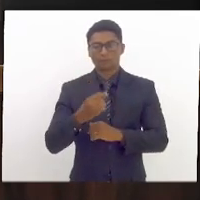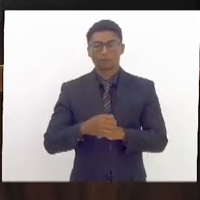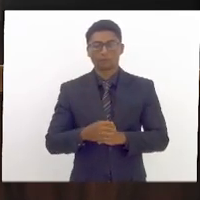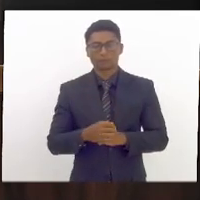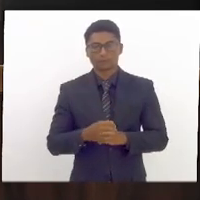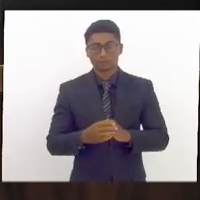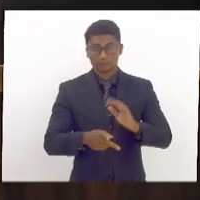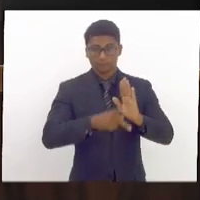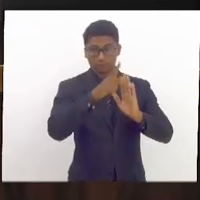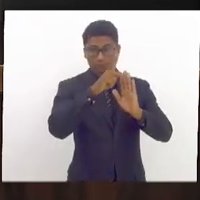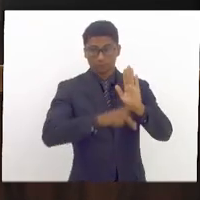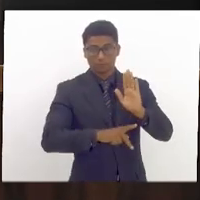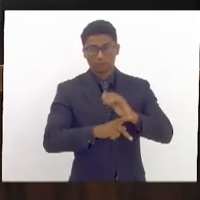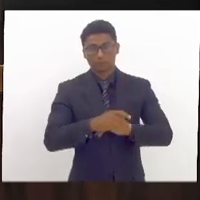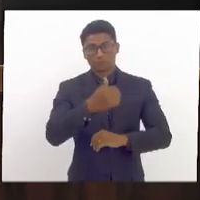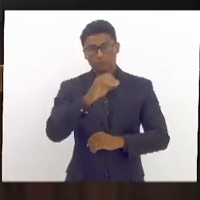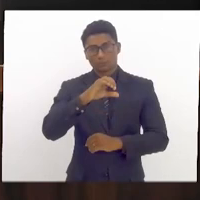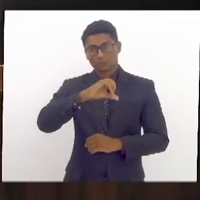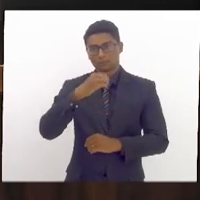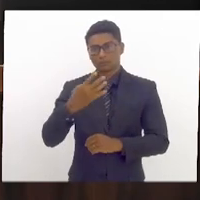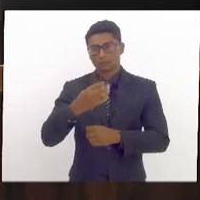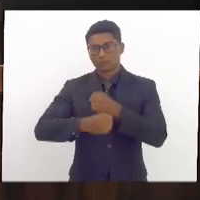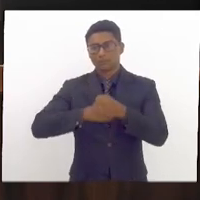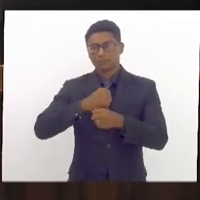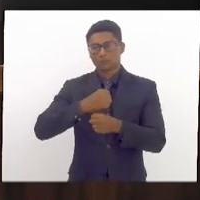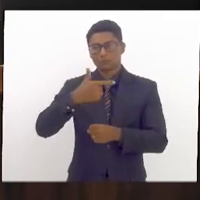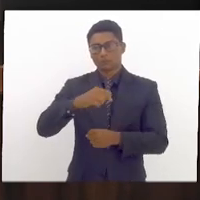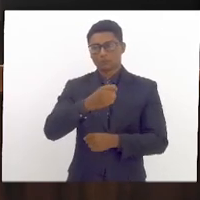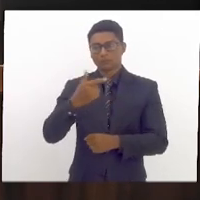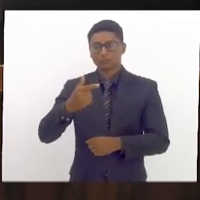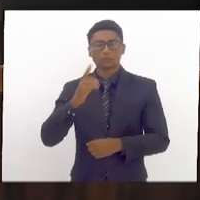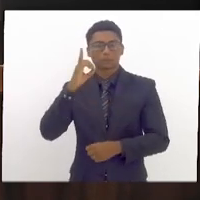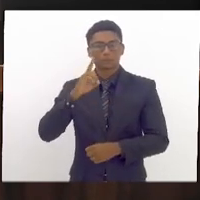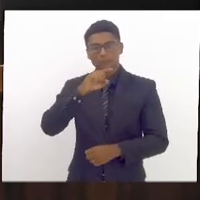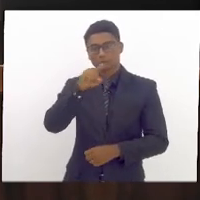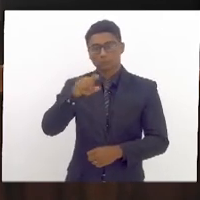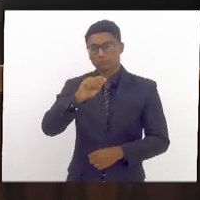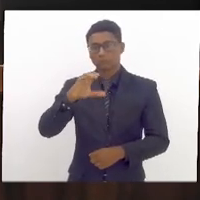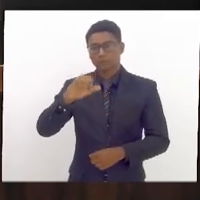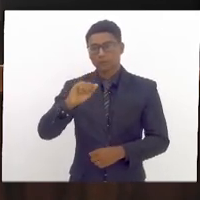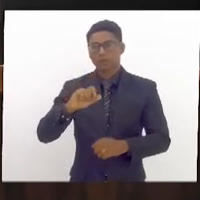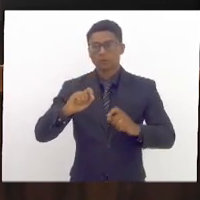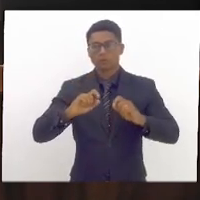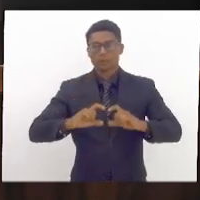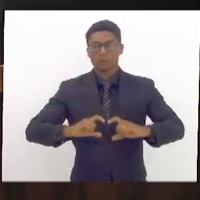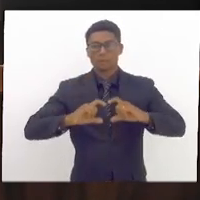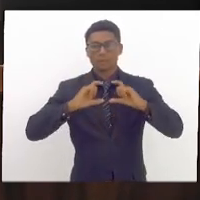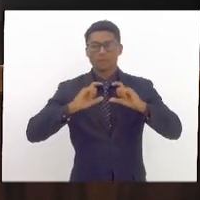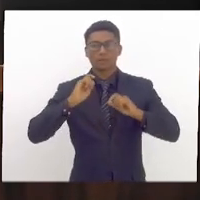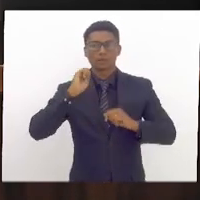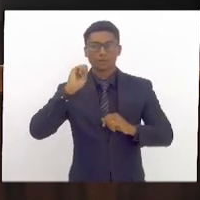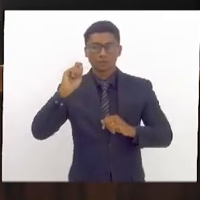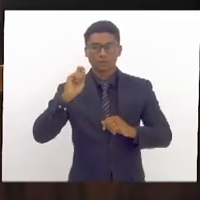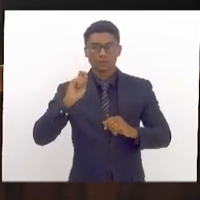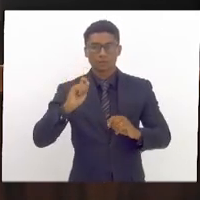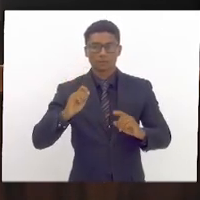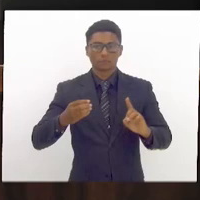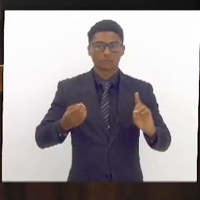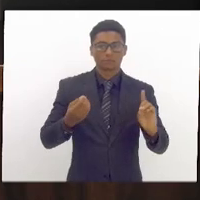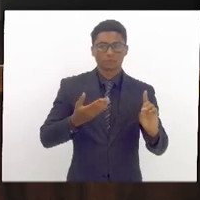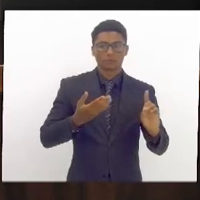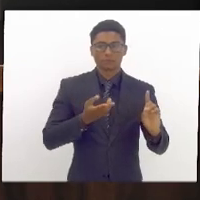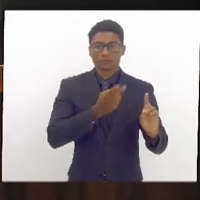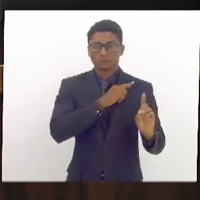Anuncio o projeto de resolução 1094 de 22, da autoria do deputado Zaca, que concede a medalha Tiradentes, respectivo diploma ao capitão